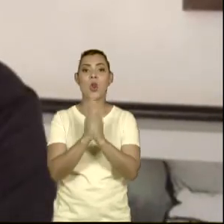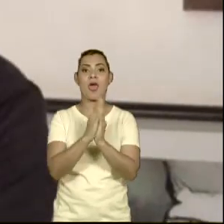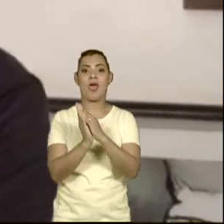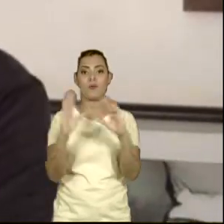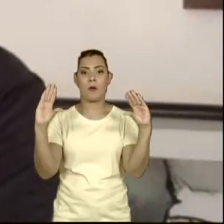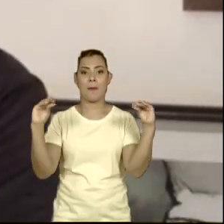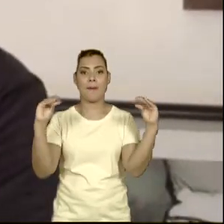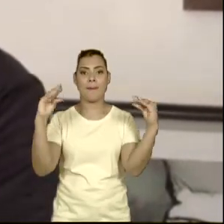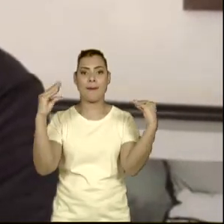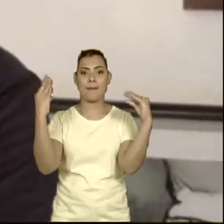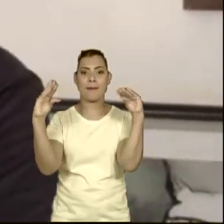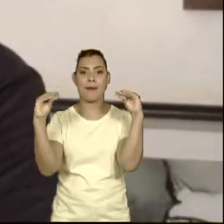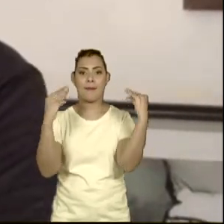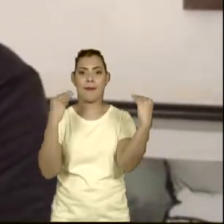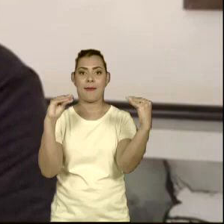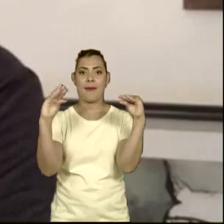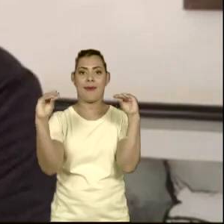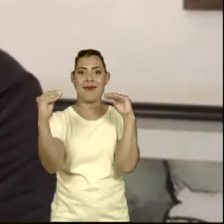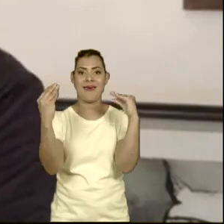bonecos dentro do programa,